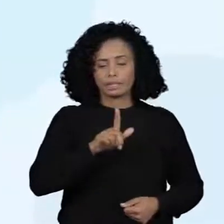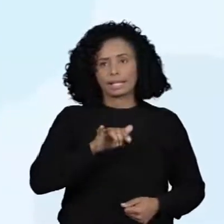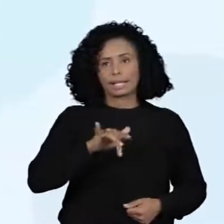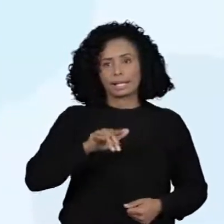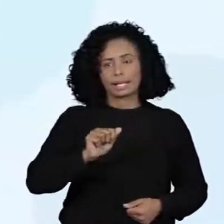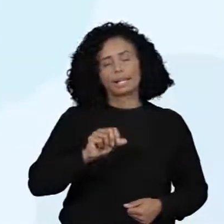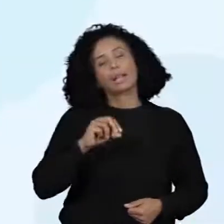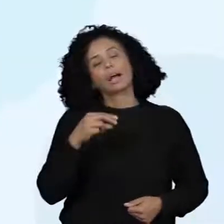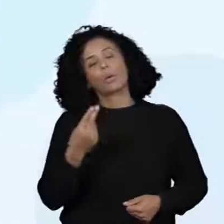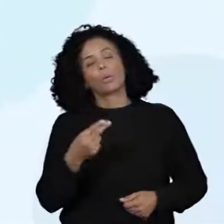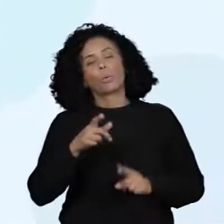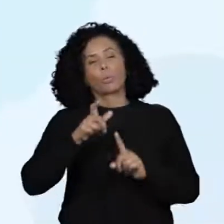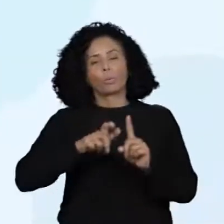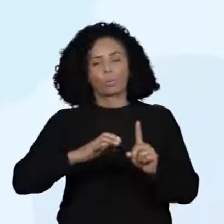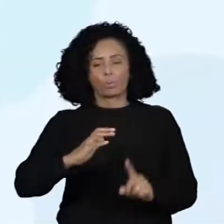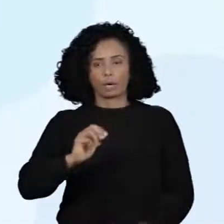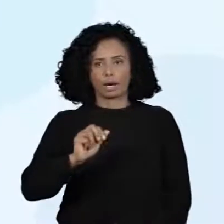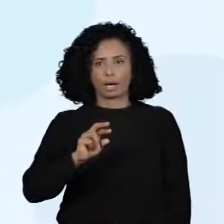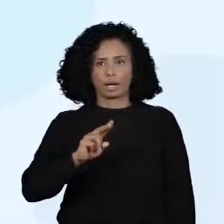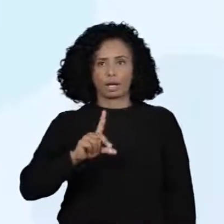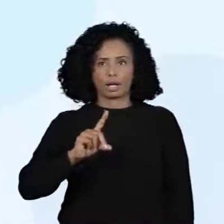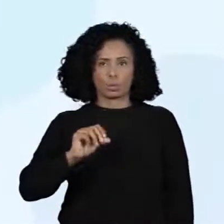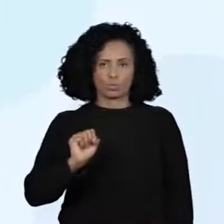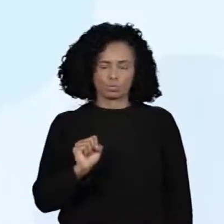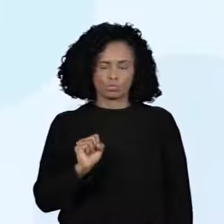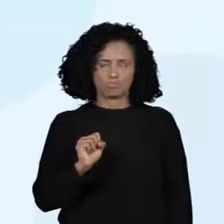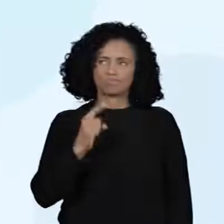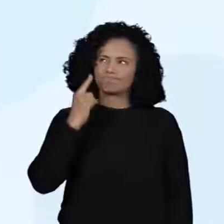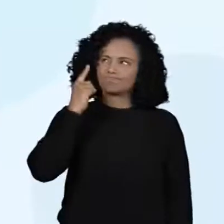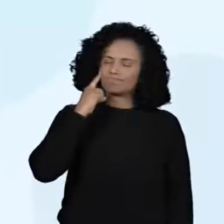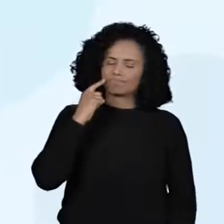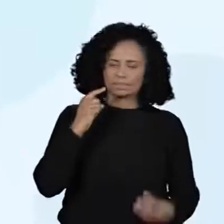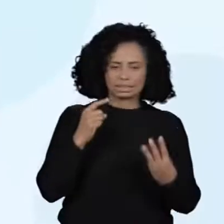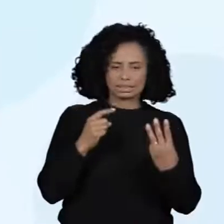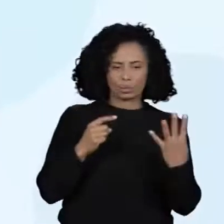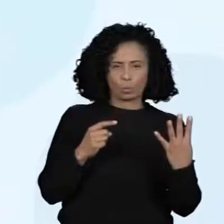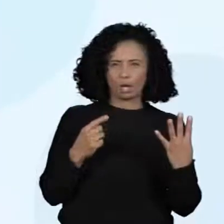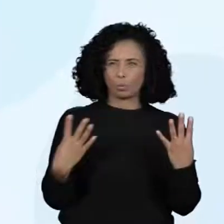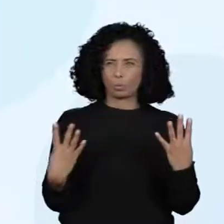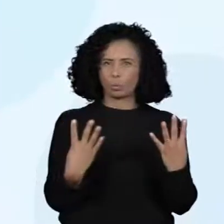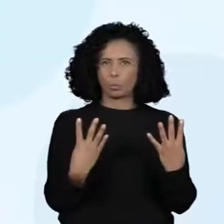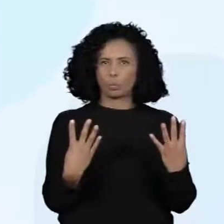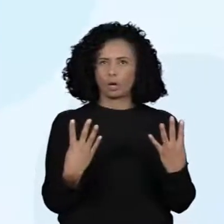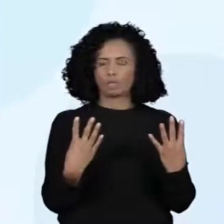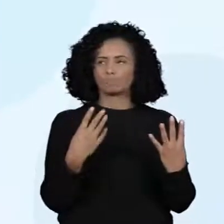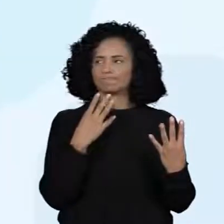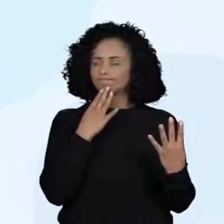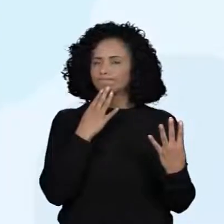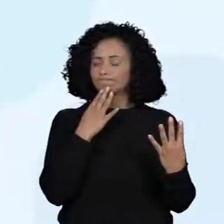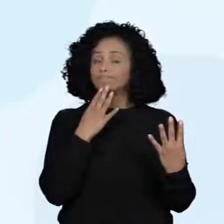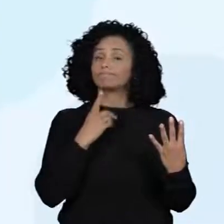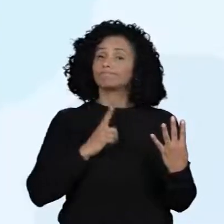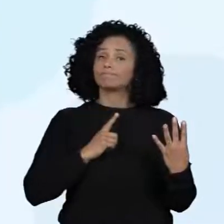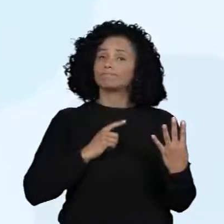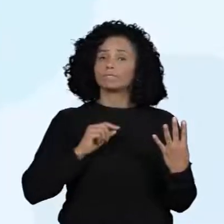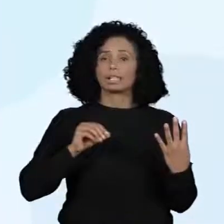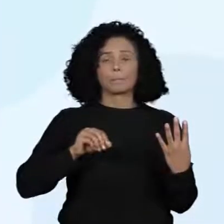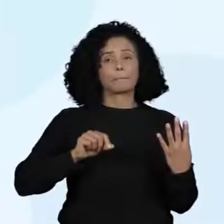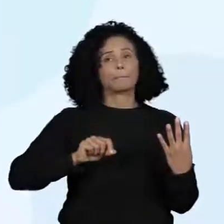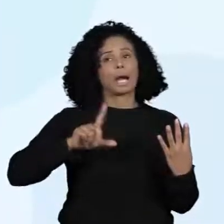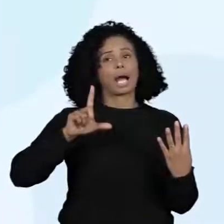enunciado traz, 34 e 44, eu já posso ver que o maior número é a quantidade de figurinhas do